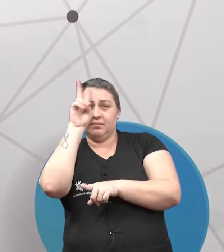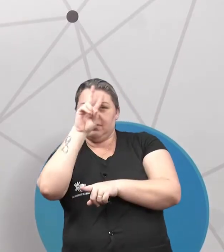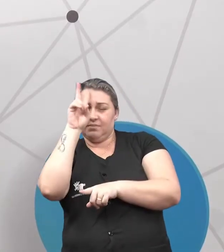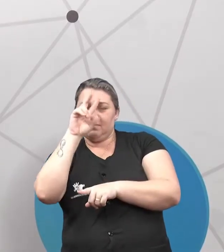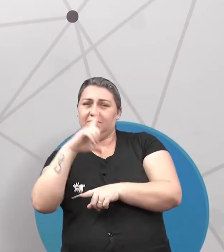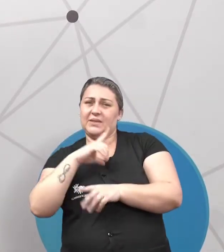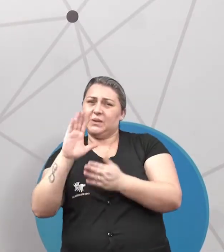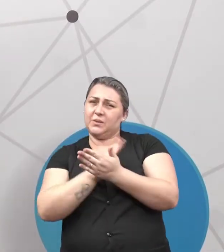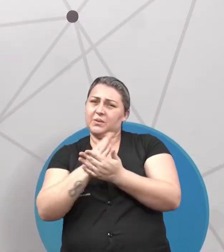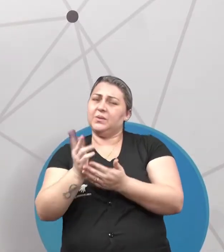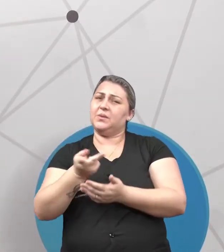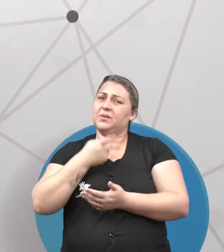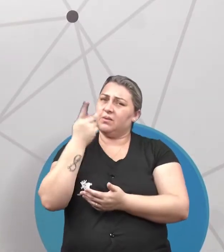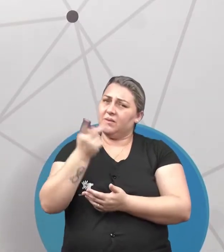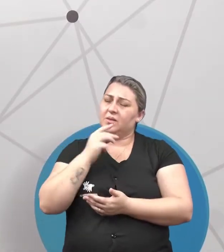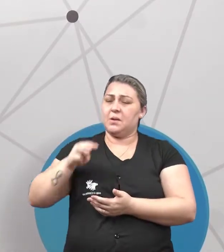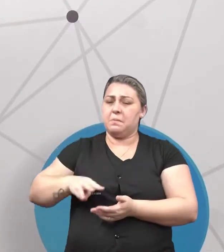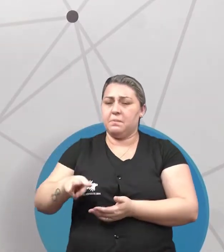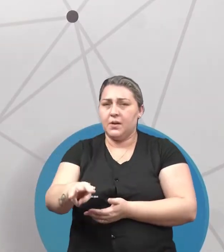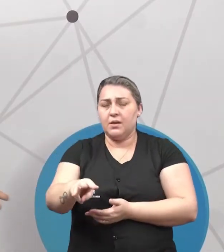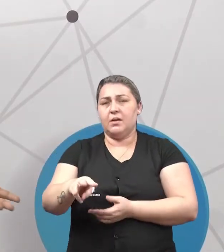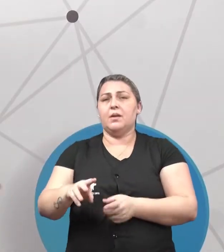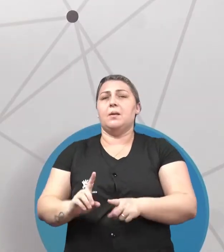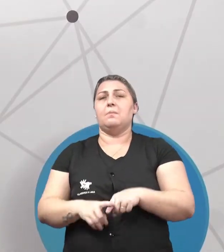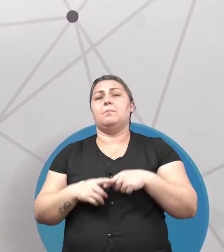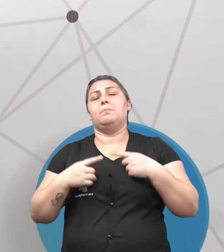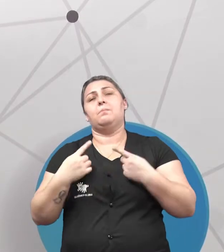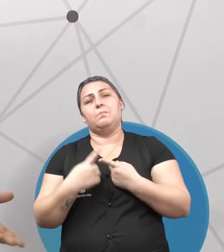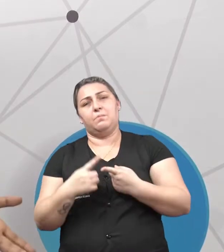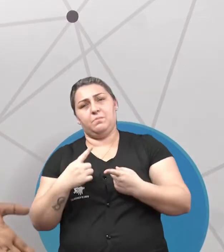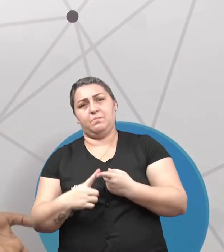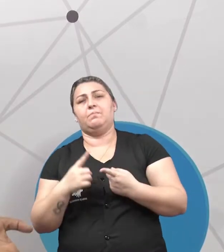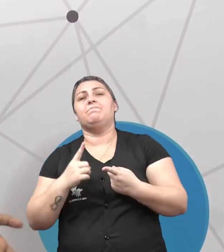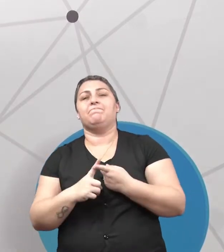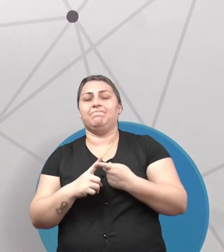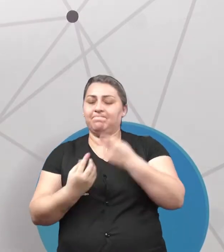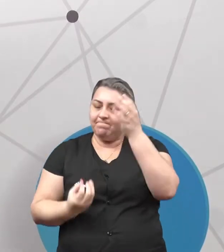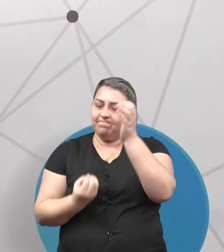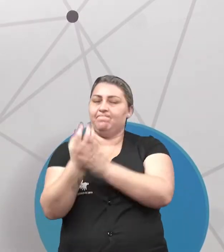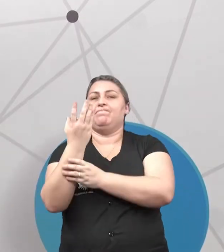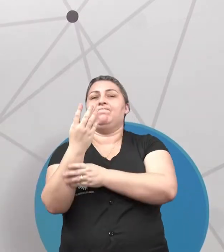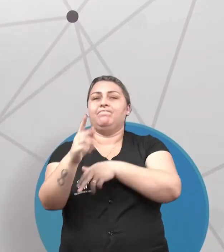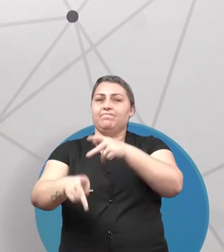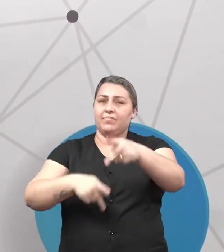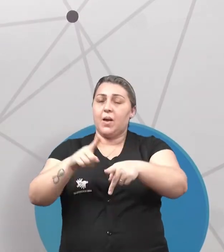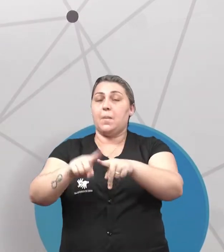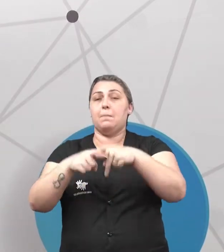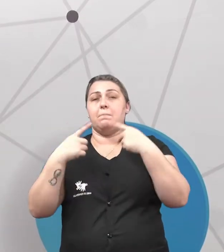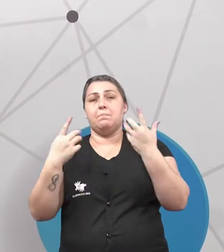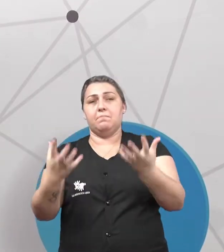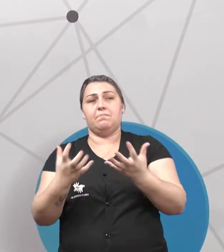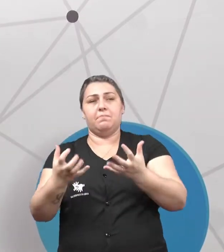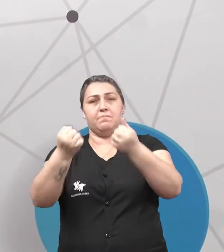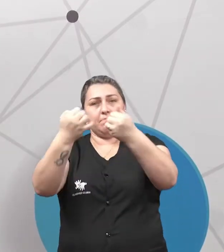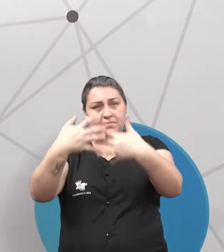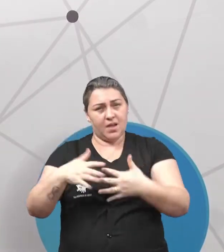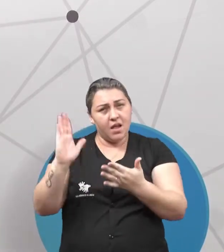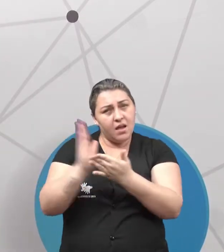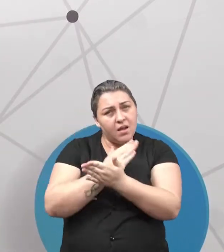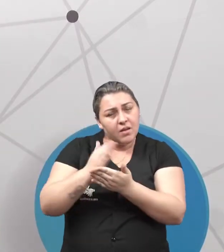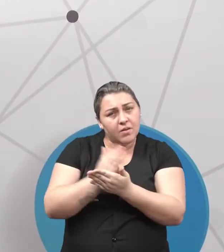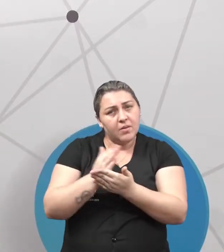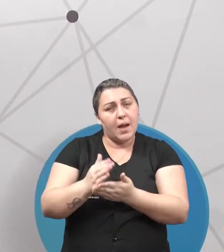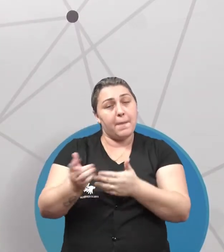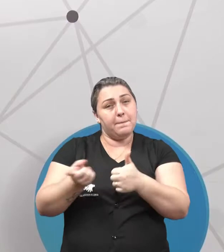várias coisas para falar da Mesopotâmia, né? Porque a Mesopotâmia foi o berço da civilização, né? Mas eu queria destacar algumas questões.